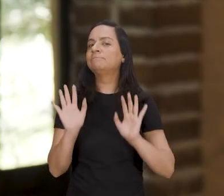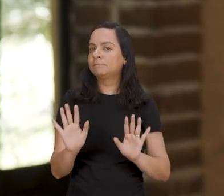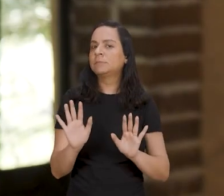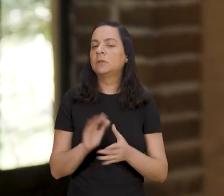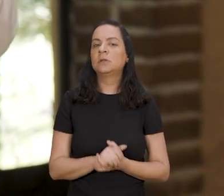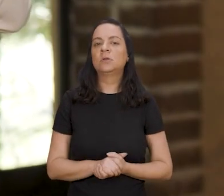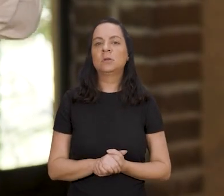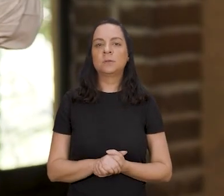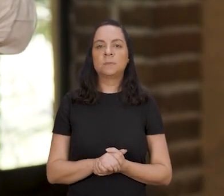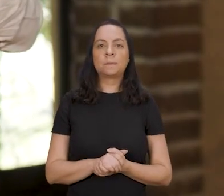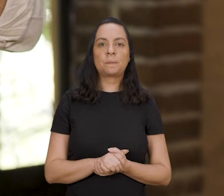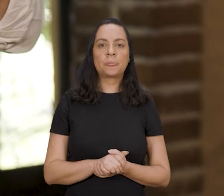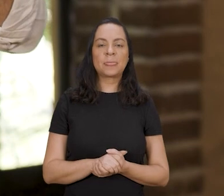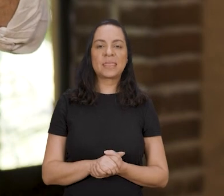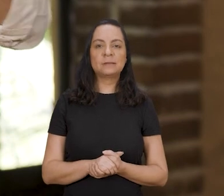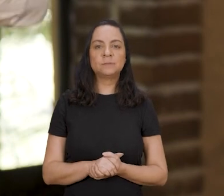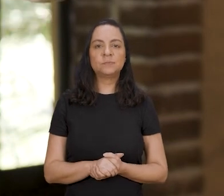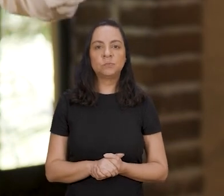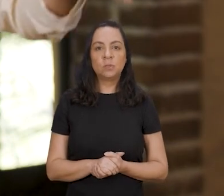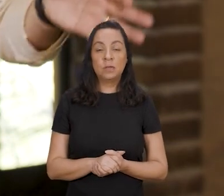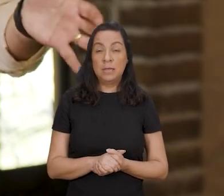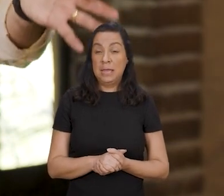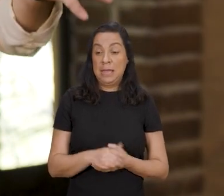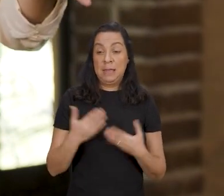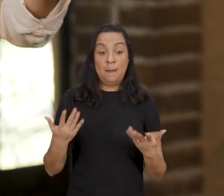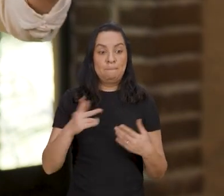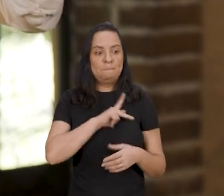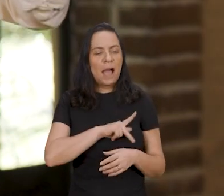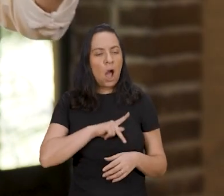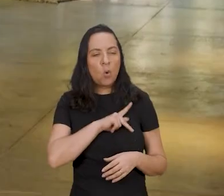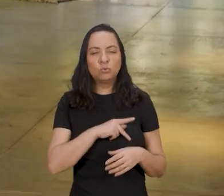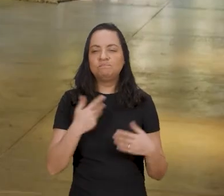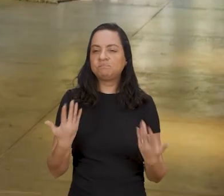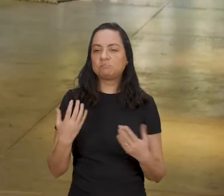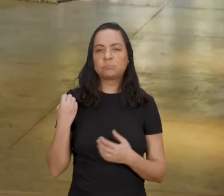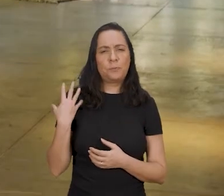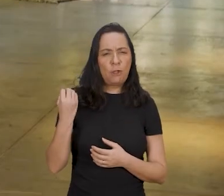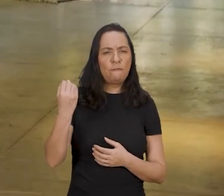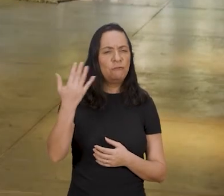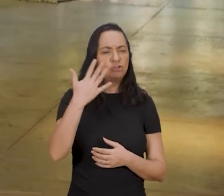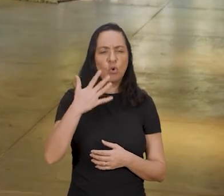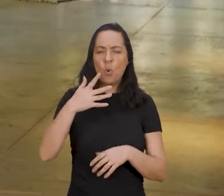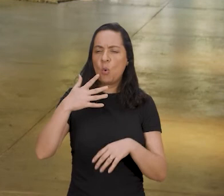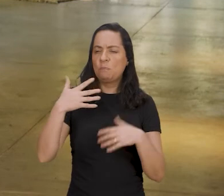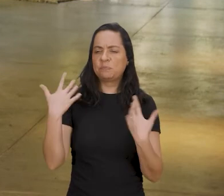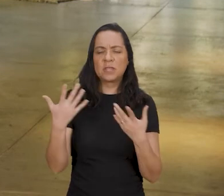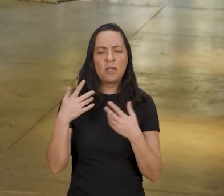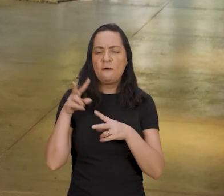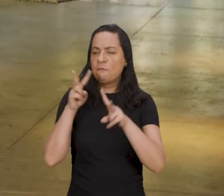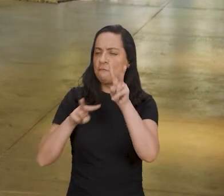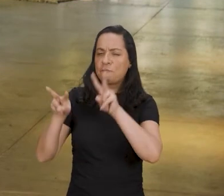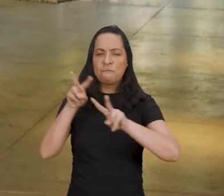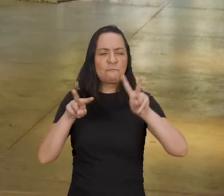dessa realidade por passar por muitas cidades gregas, onde os esportes, a